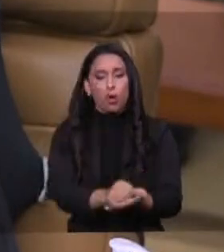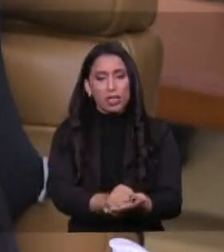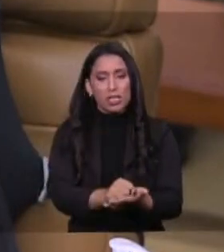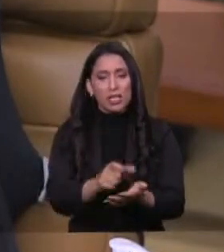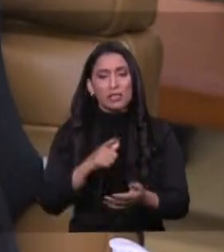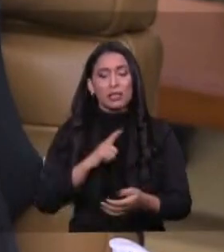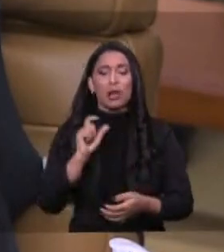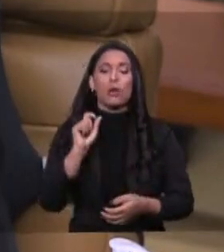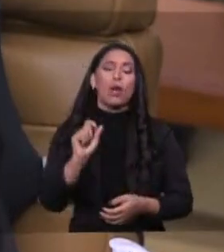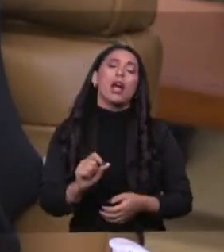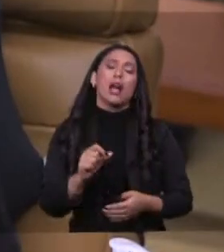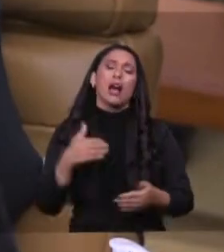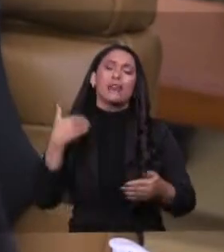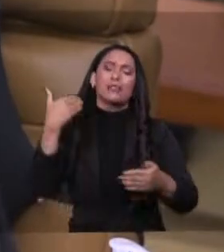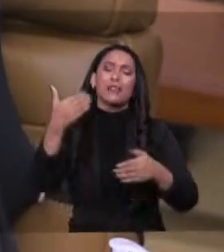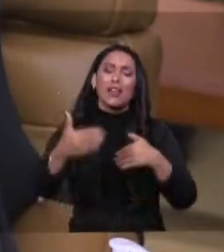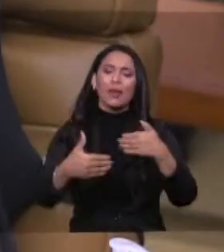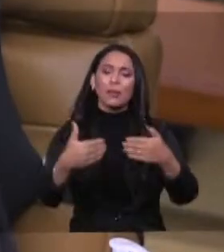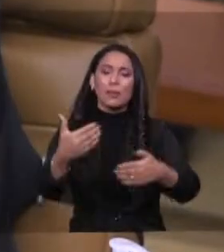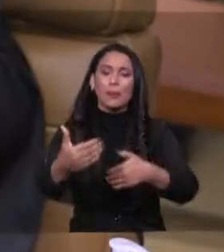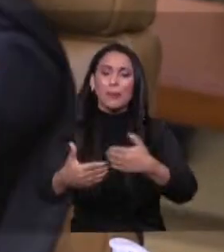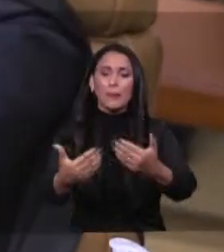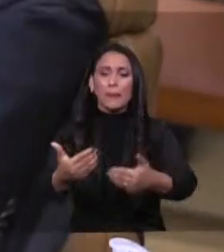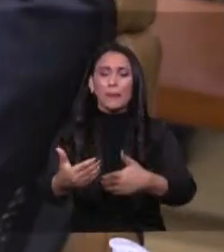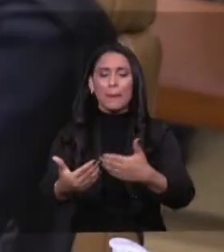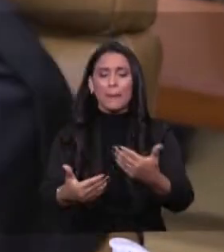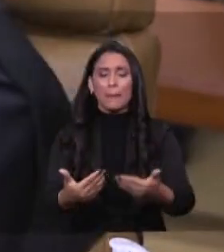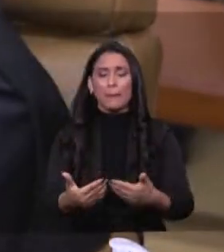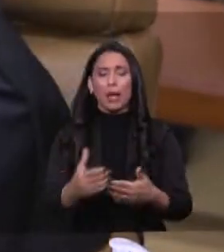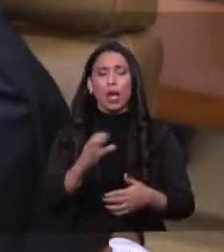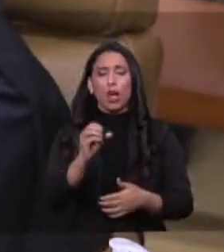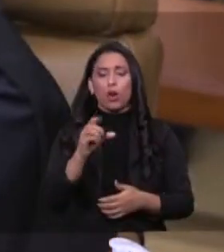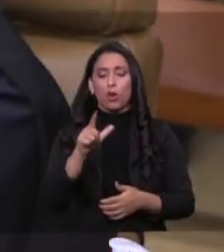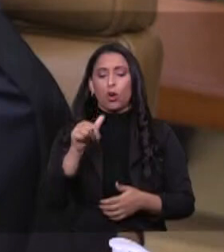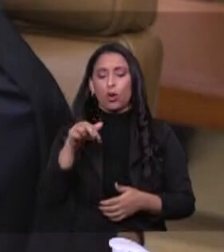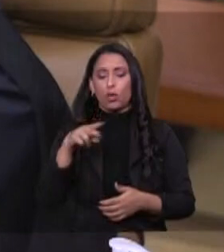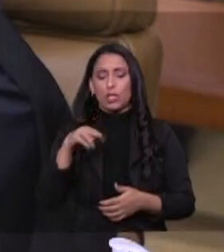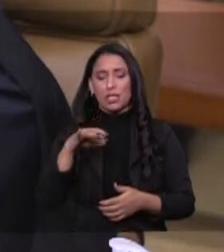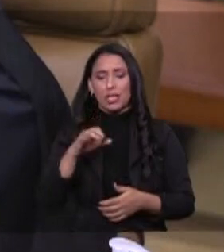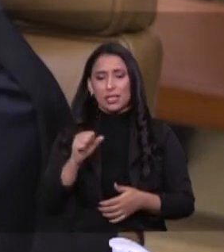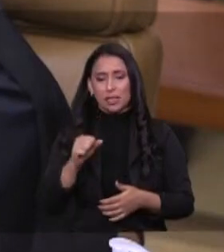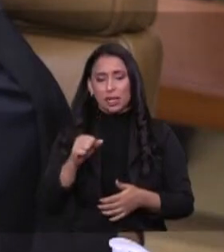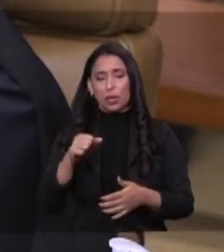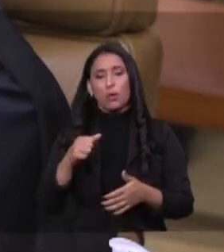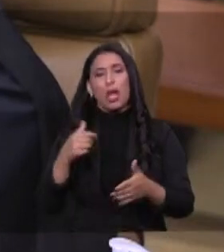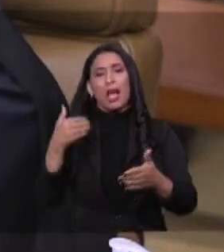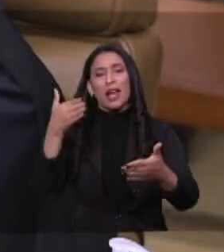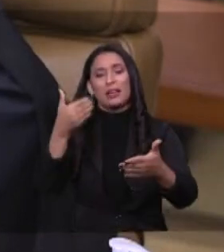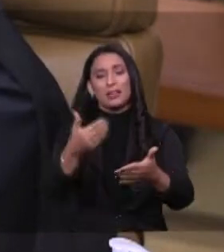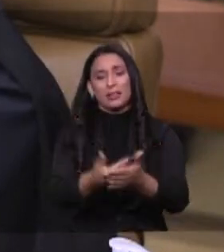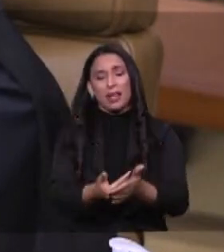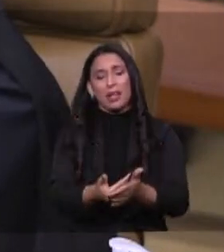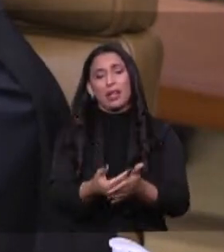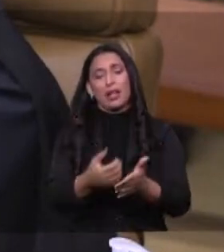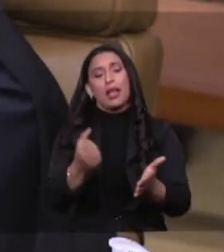até os momentos atuais, numa perspectiva de demarcação de terras indígenas, à